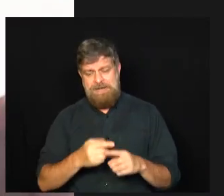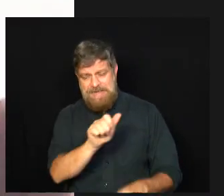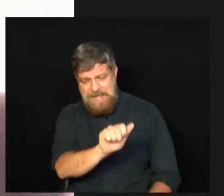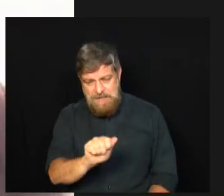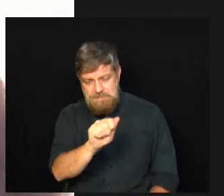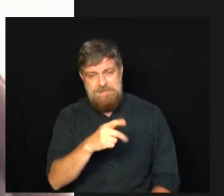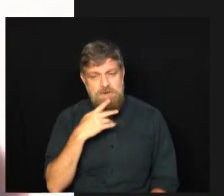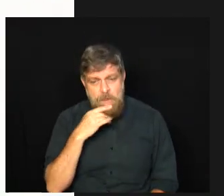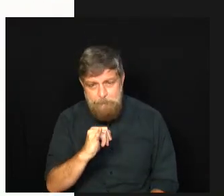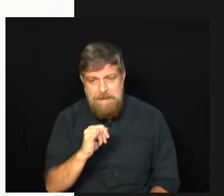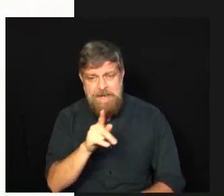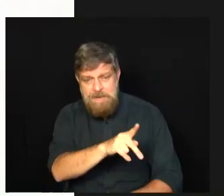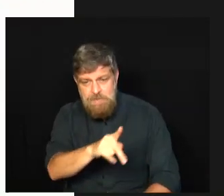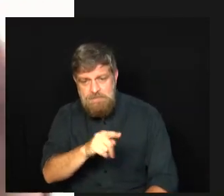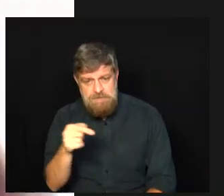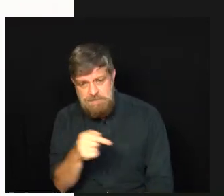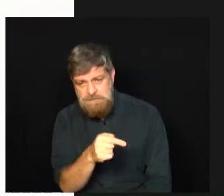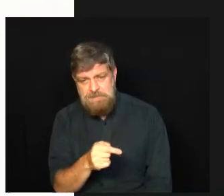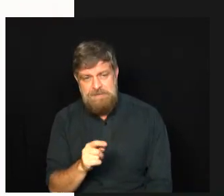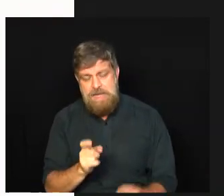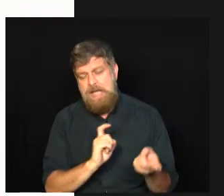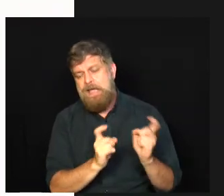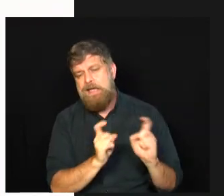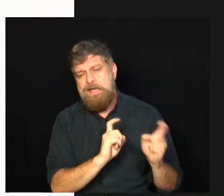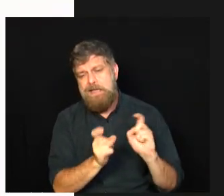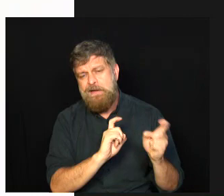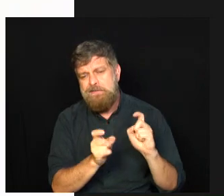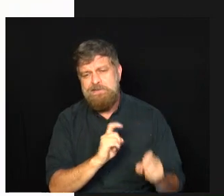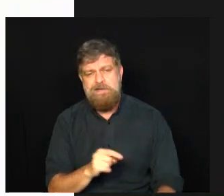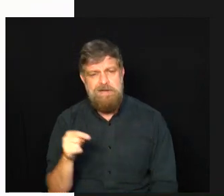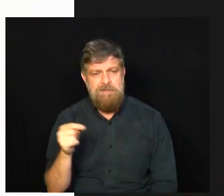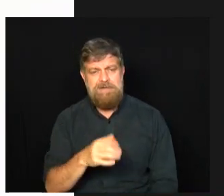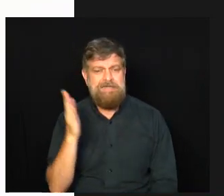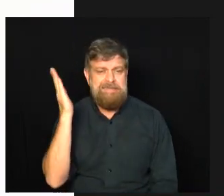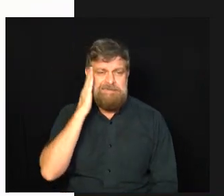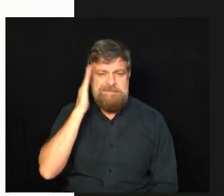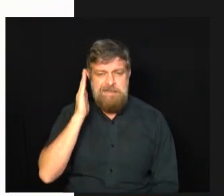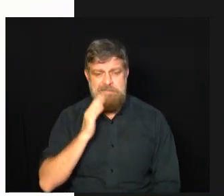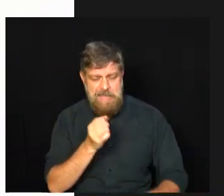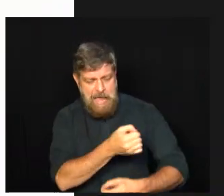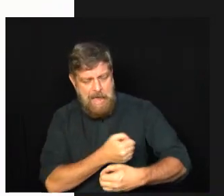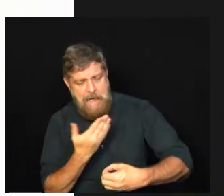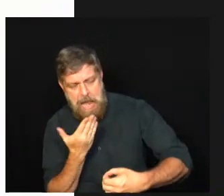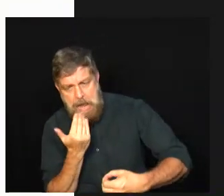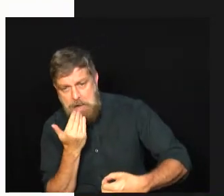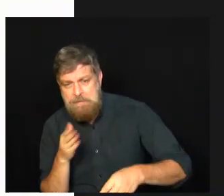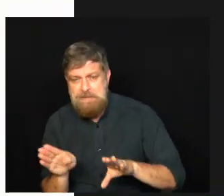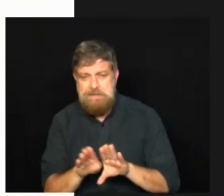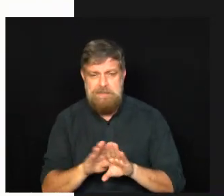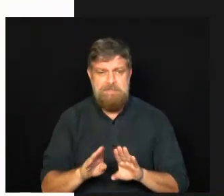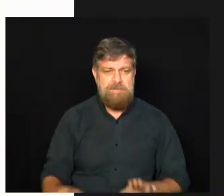e Mestres só faz reunião para ver o negócio da merenda, o negócio